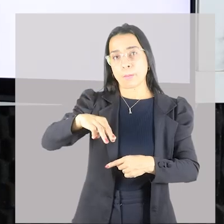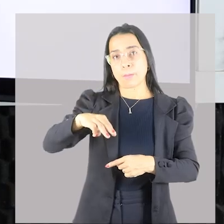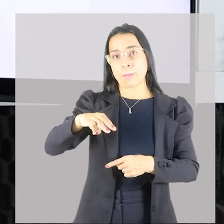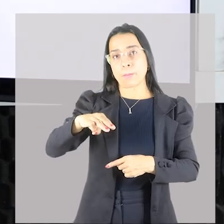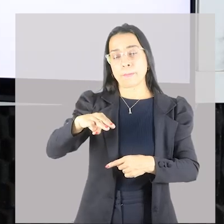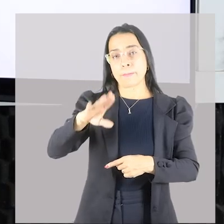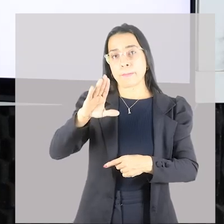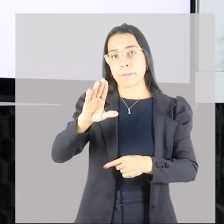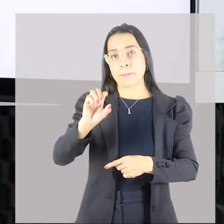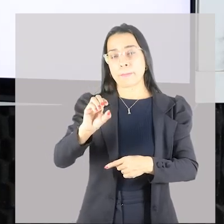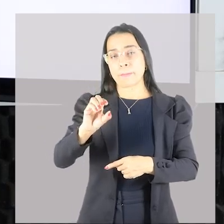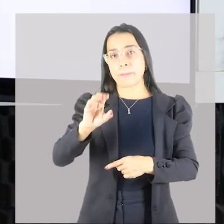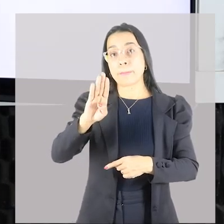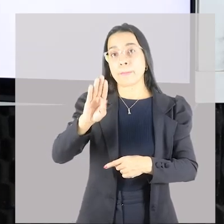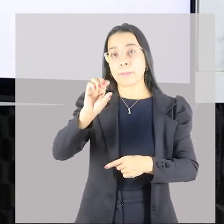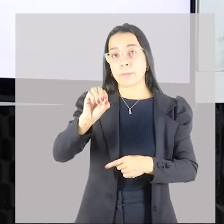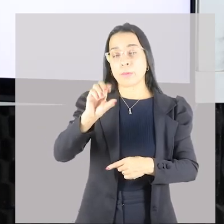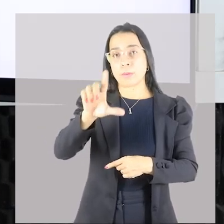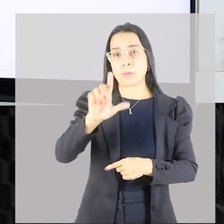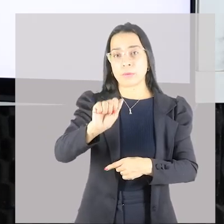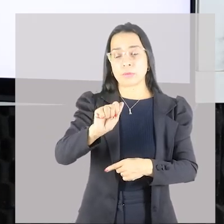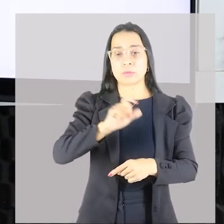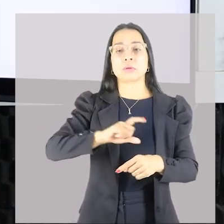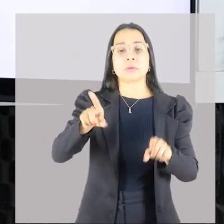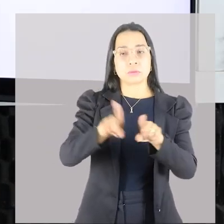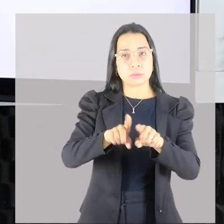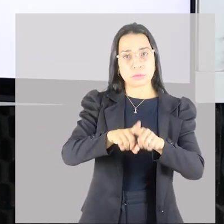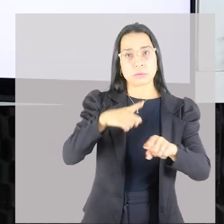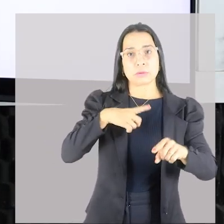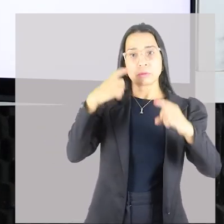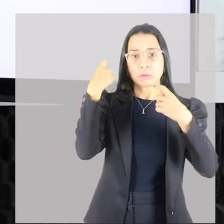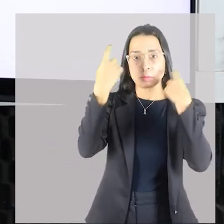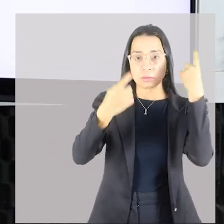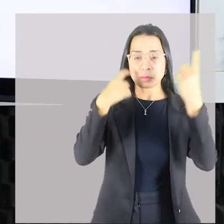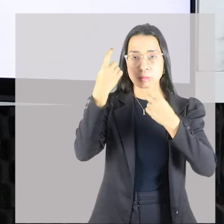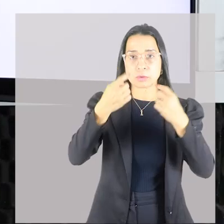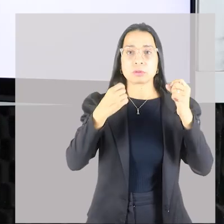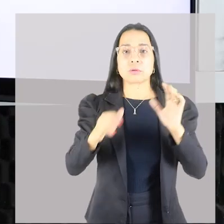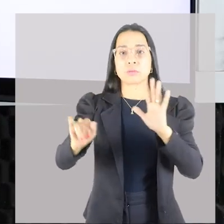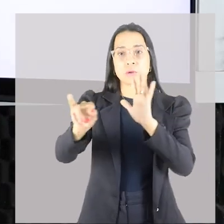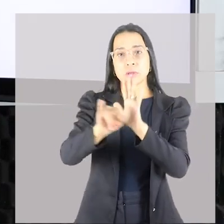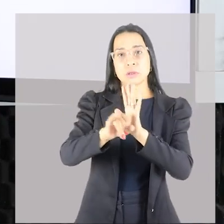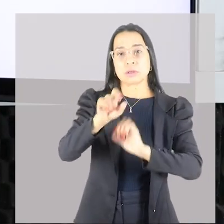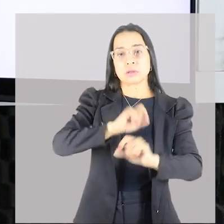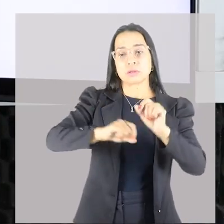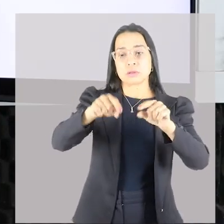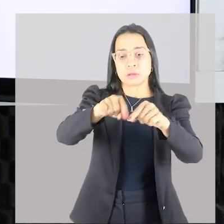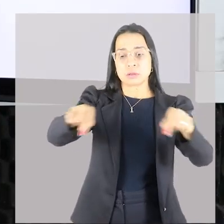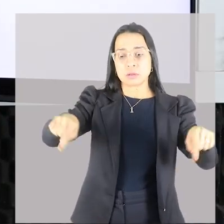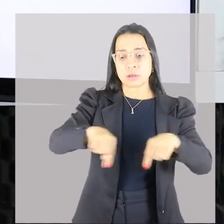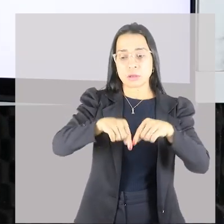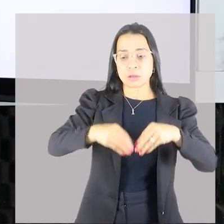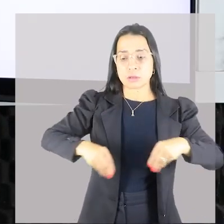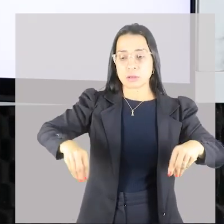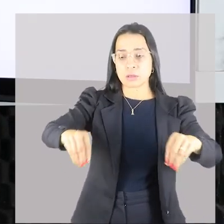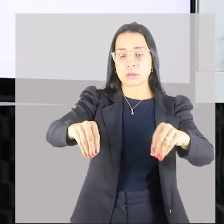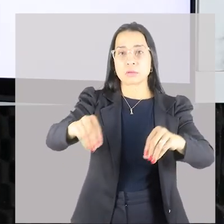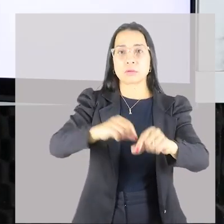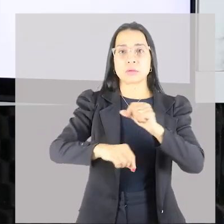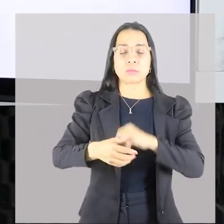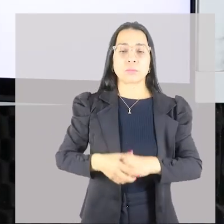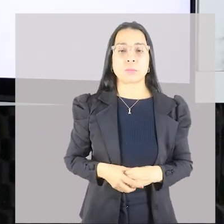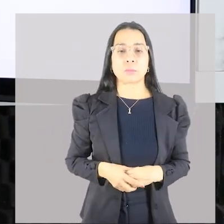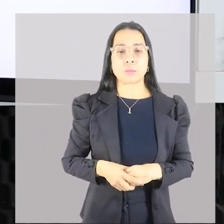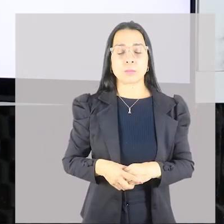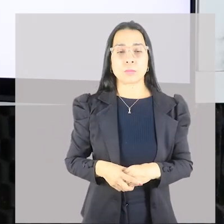indígena, o movimento quilombola também tem essa preocupação com a identidade territorial. É assim que a gente chama, tá?